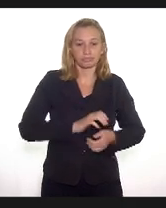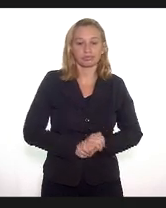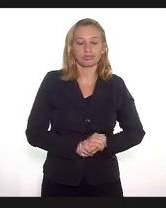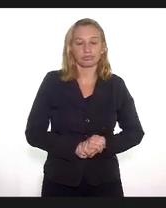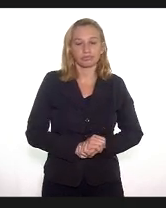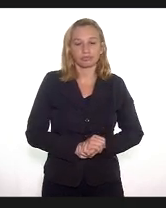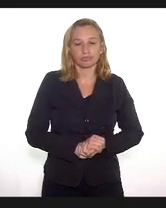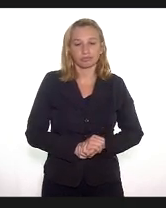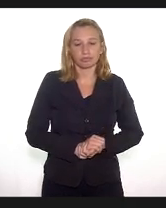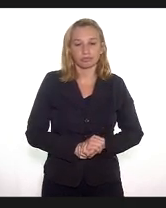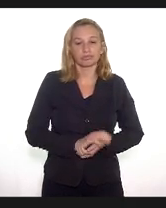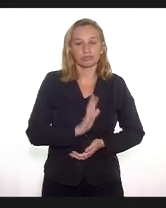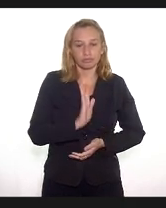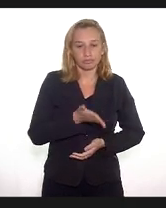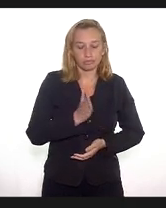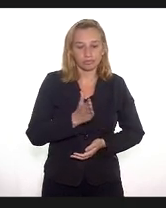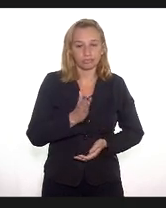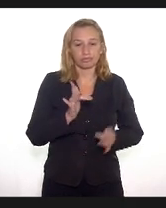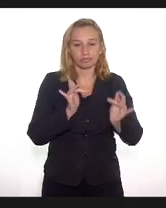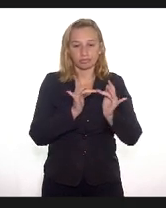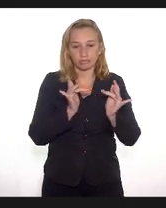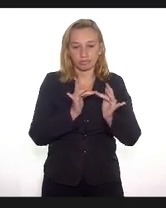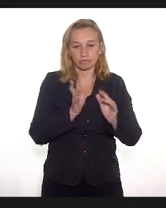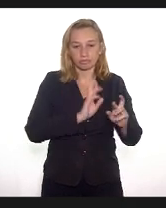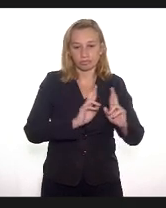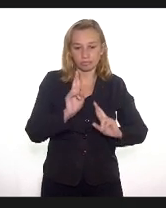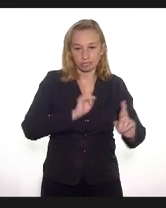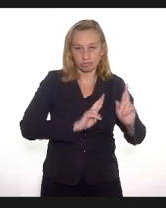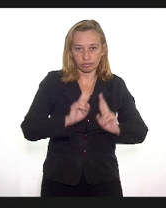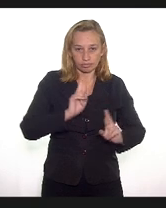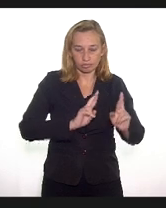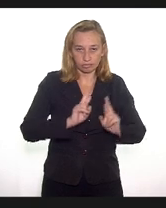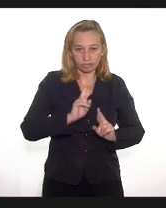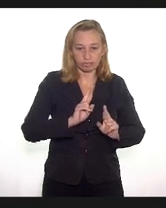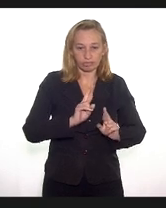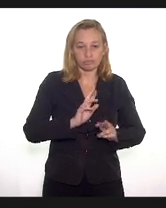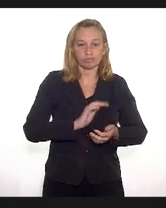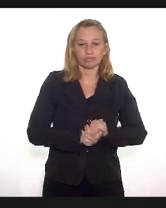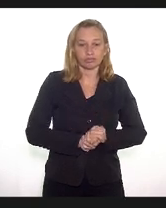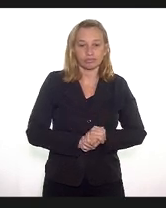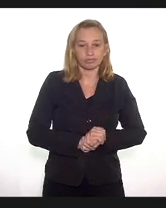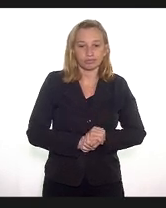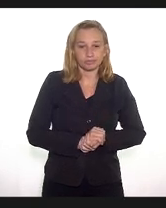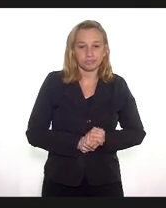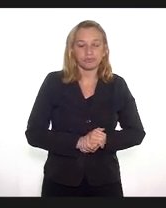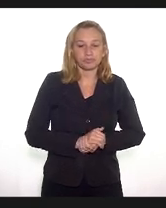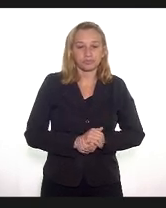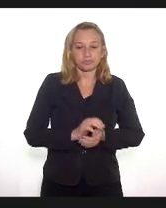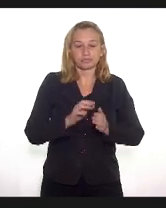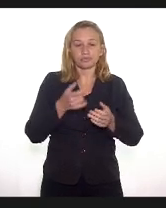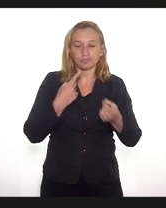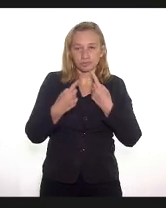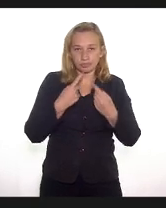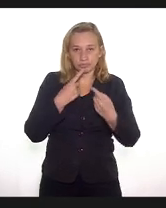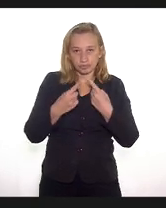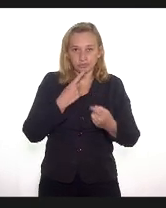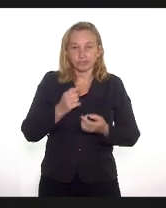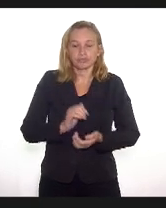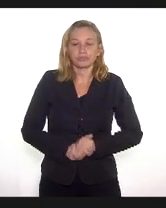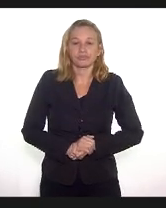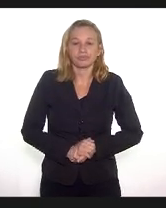que, com quem já temos mantido assim, uma relação estreita no sentido de estabelecer diálogos e